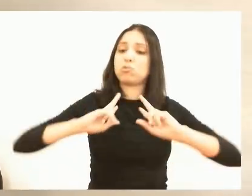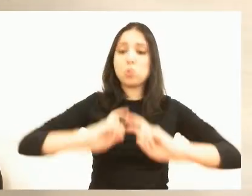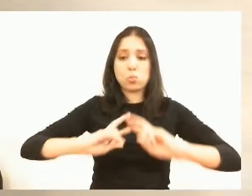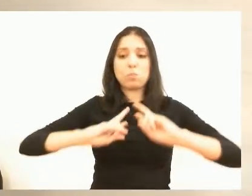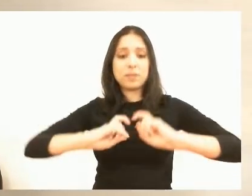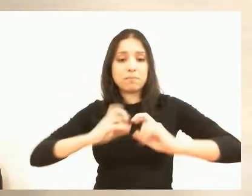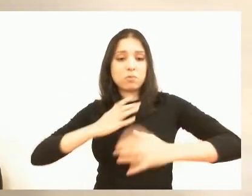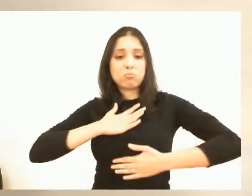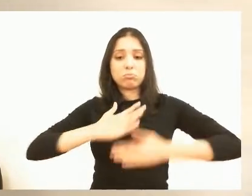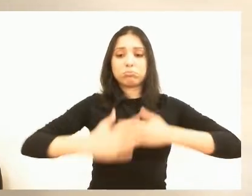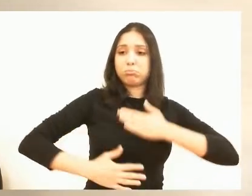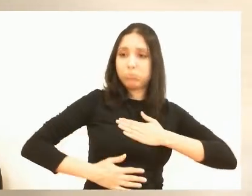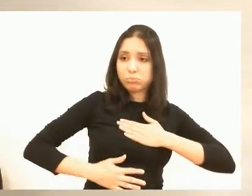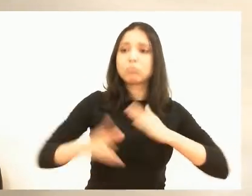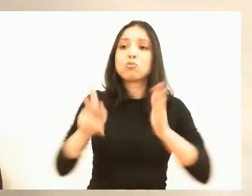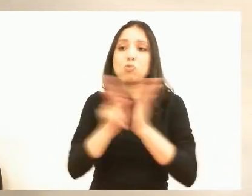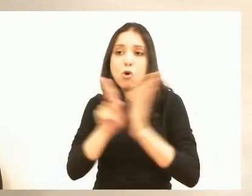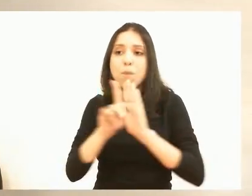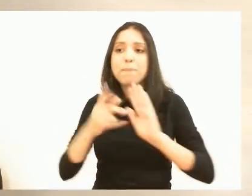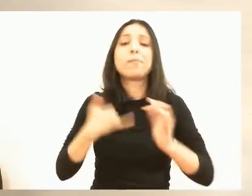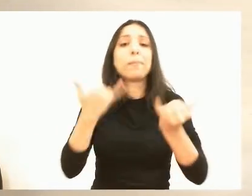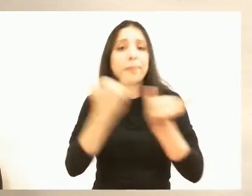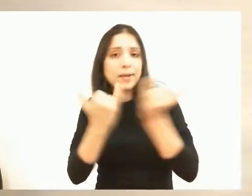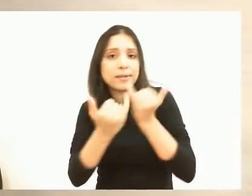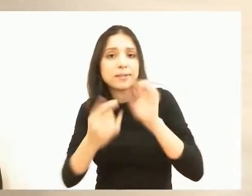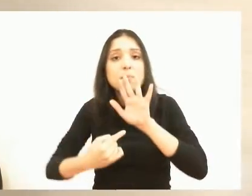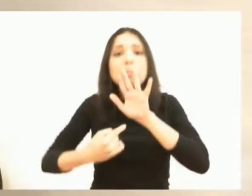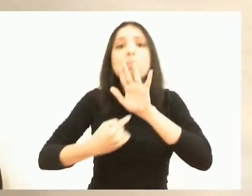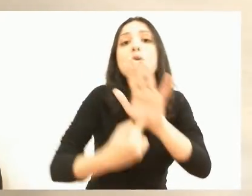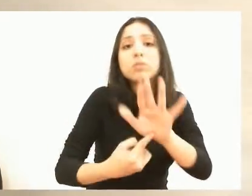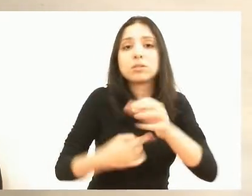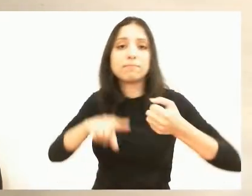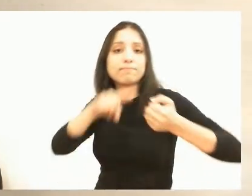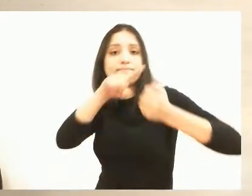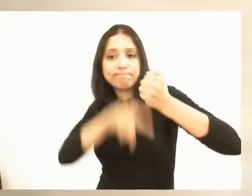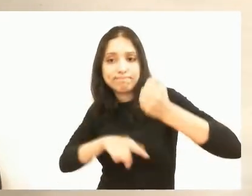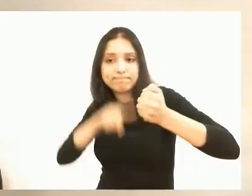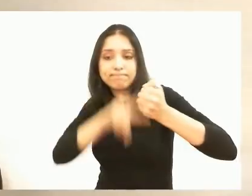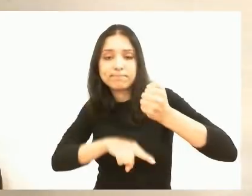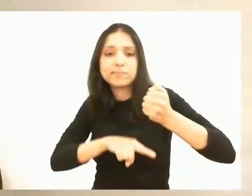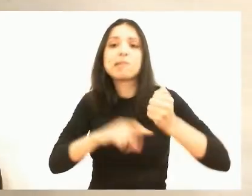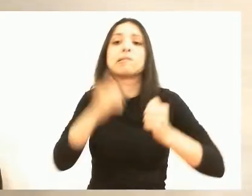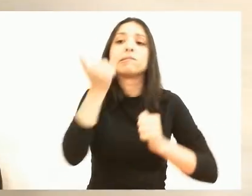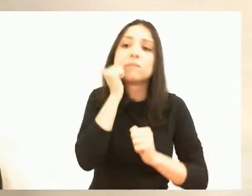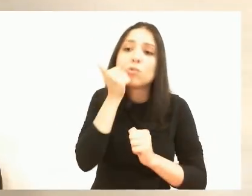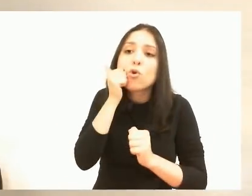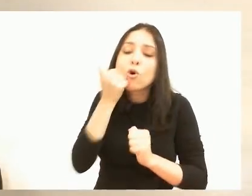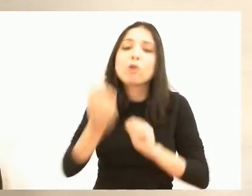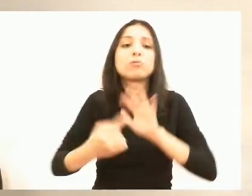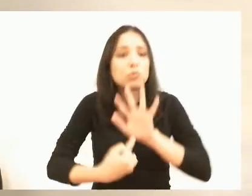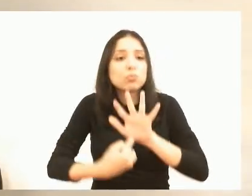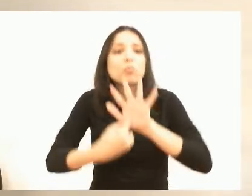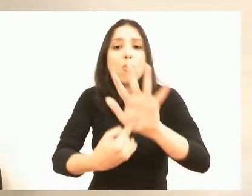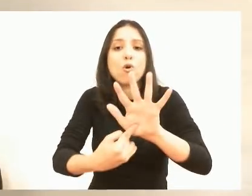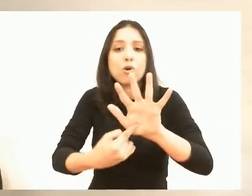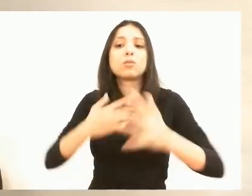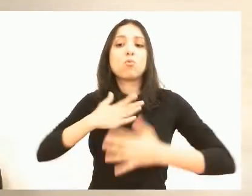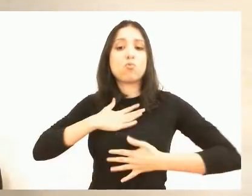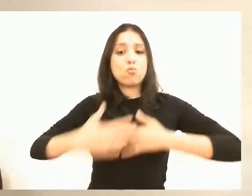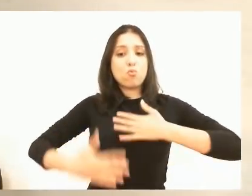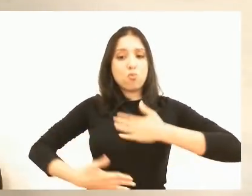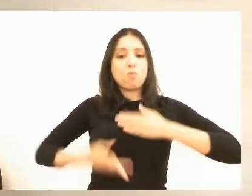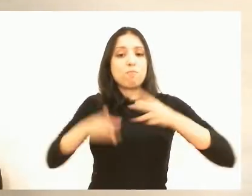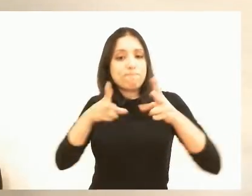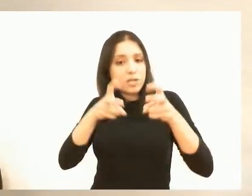referência é do sistema esquelético então a criança tem acesso a um conhecimento estrutural anatômico